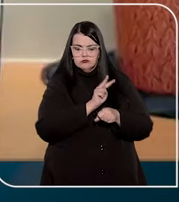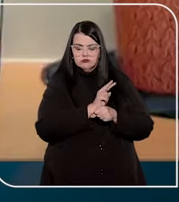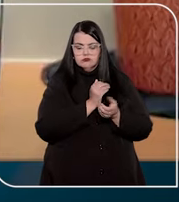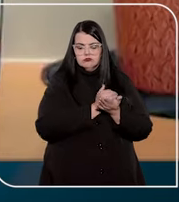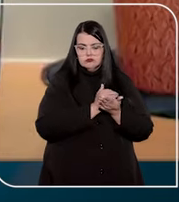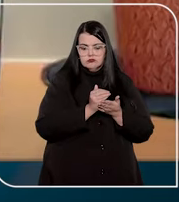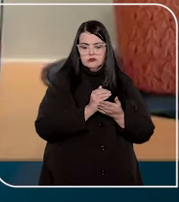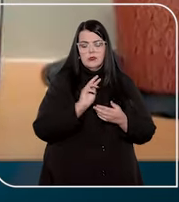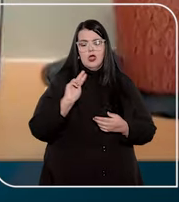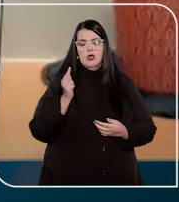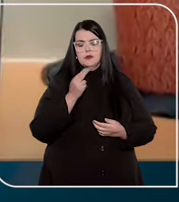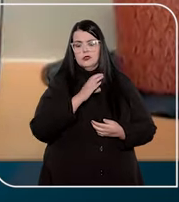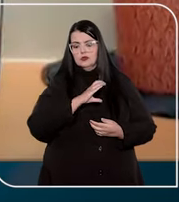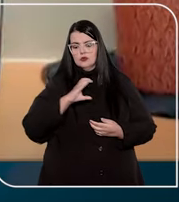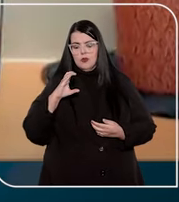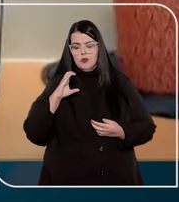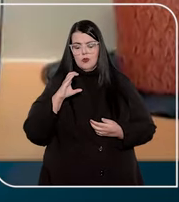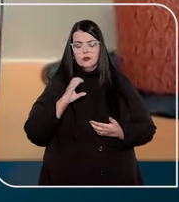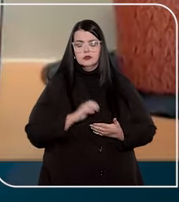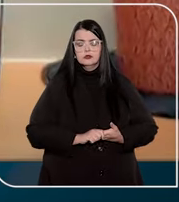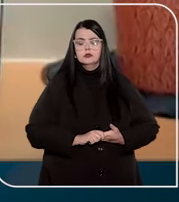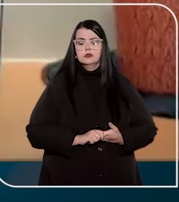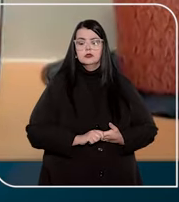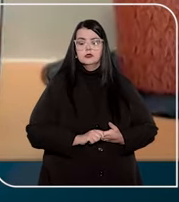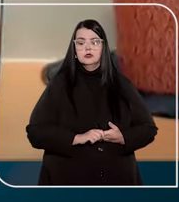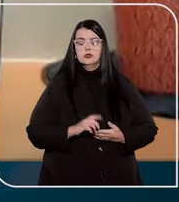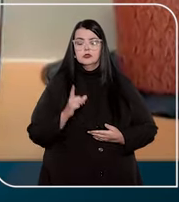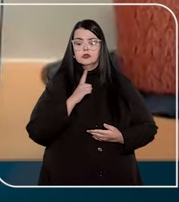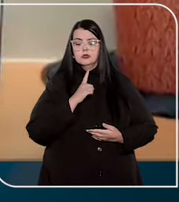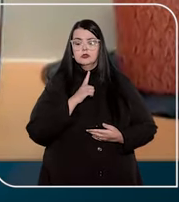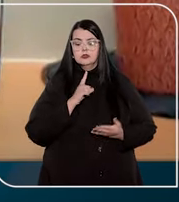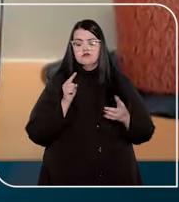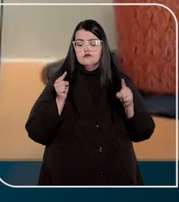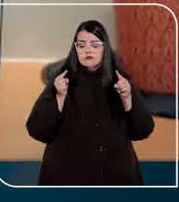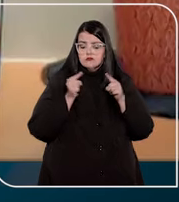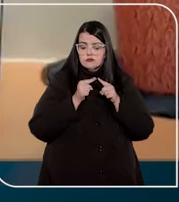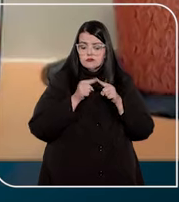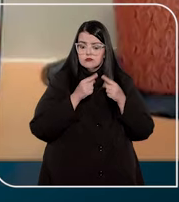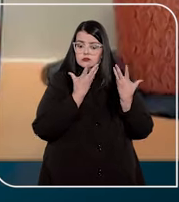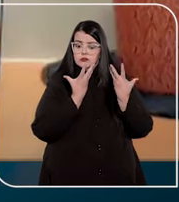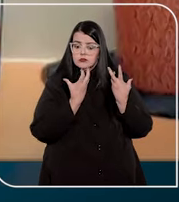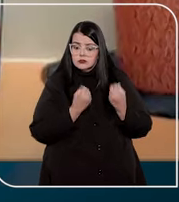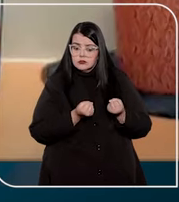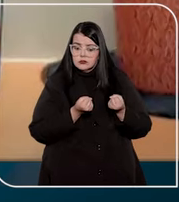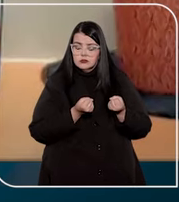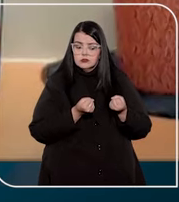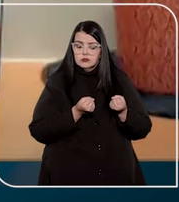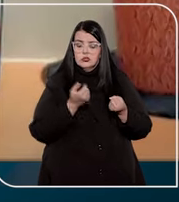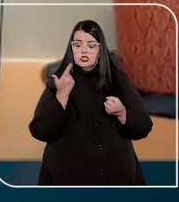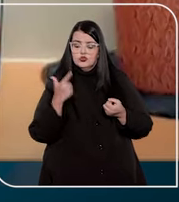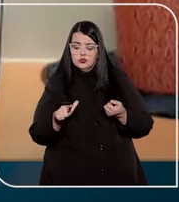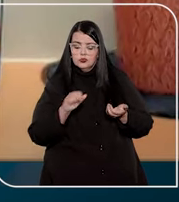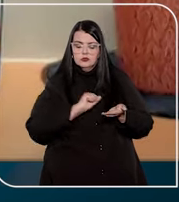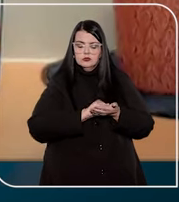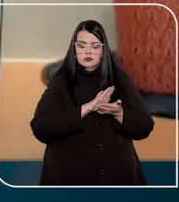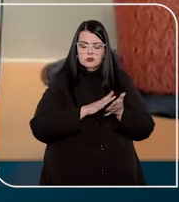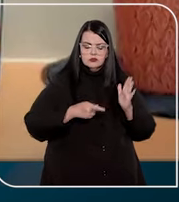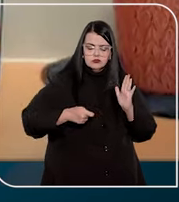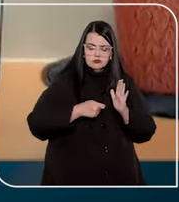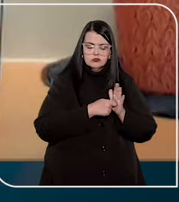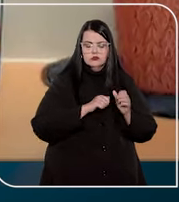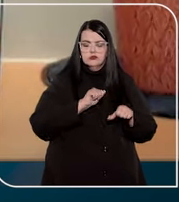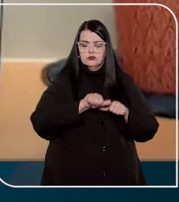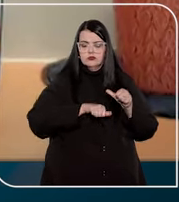habeas corpus. Então, ele vai ter a faculdade e a possibilidade de rejulgar essa ação ou esse